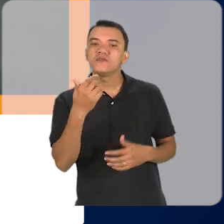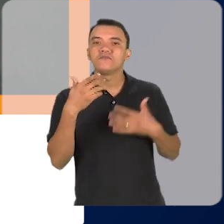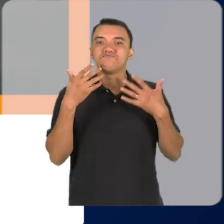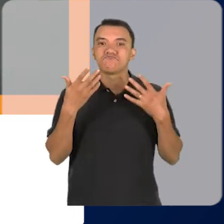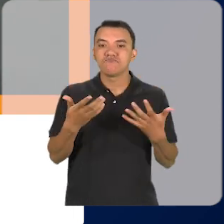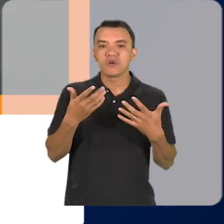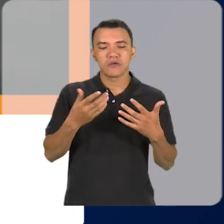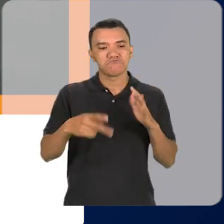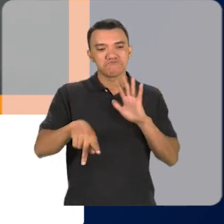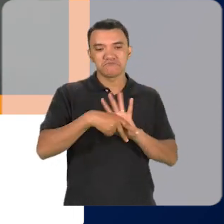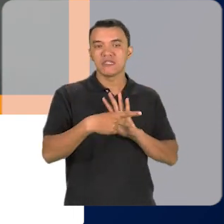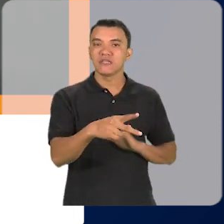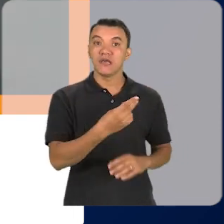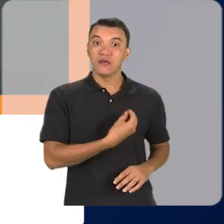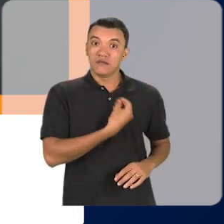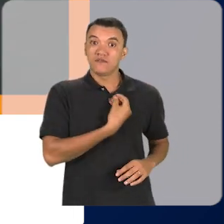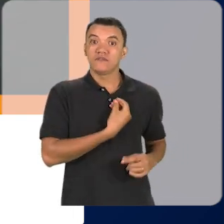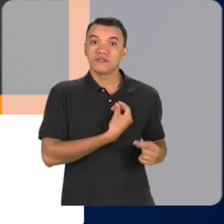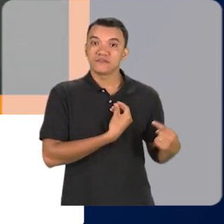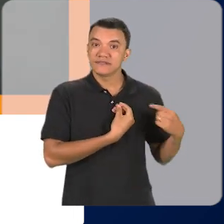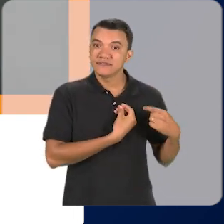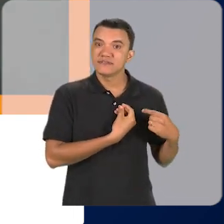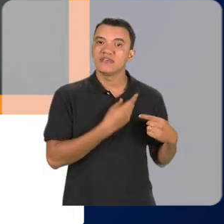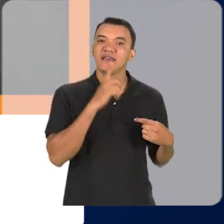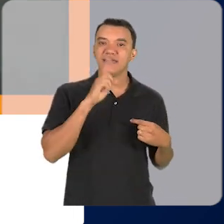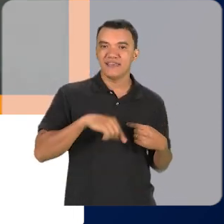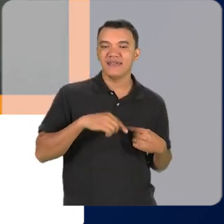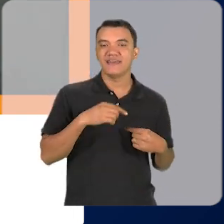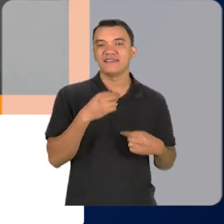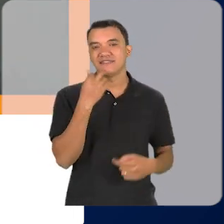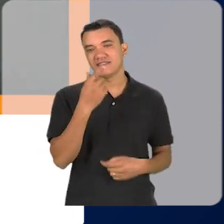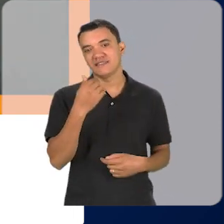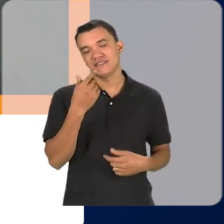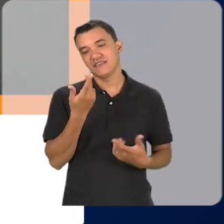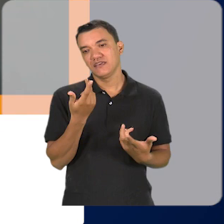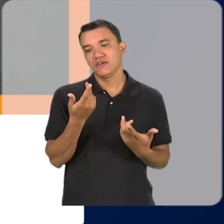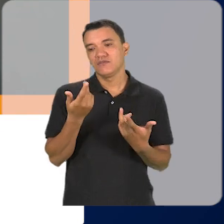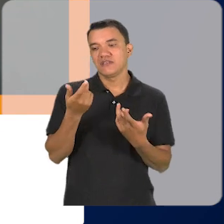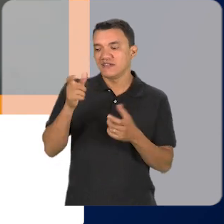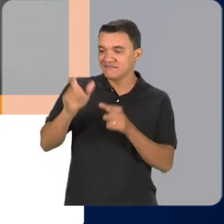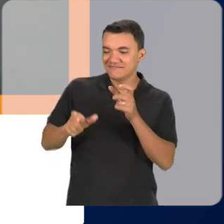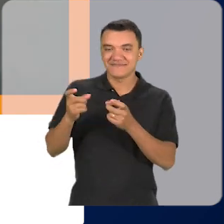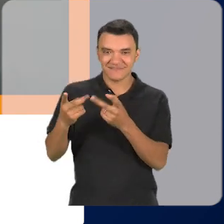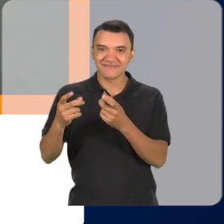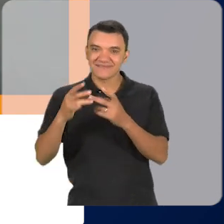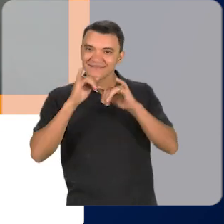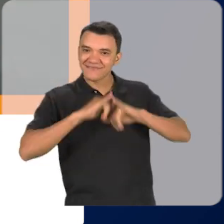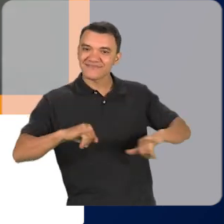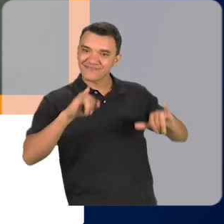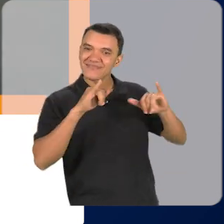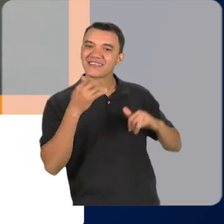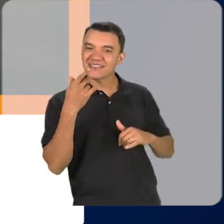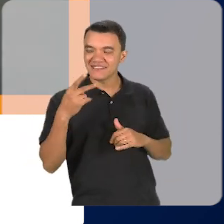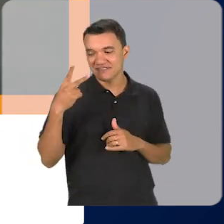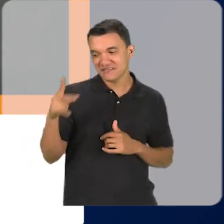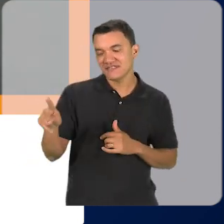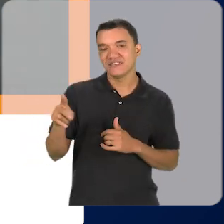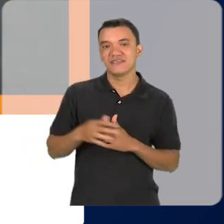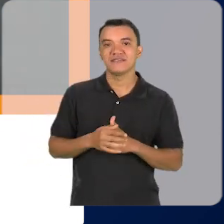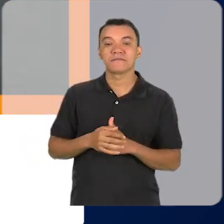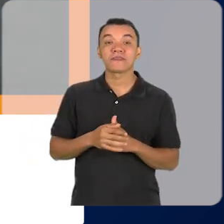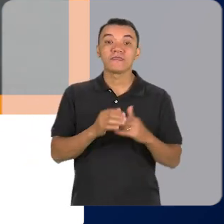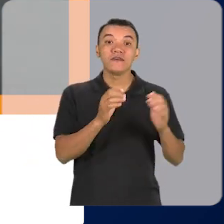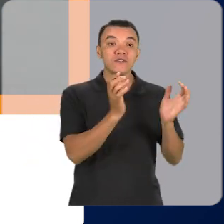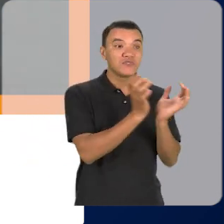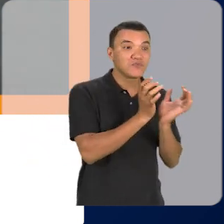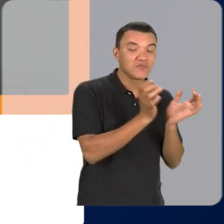vida. É a língua que o pregoeiro fala, é a língua que as pessoas dos grupos de Bumba Meu Boi, de